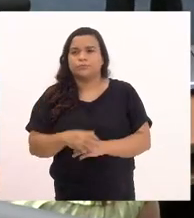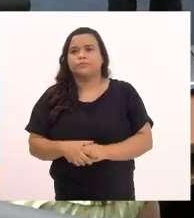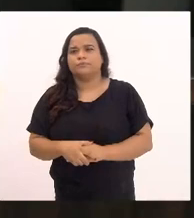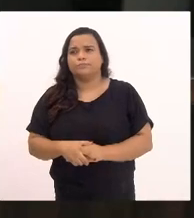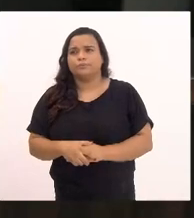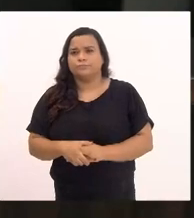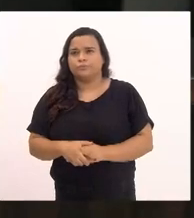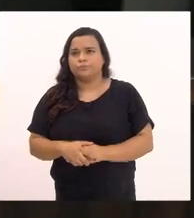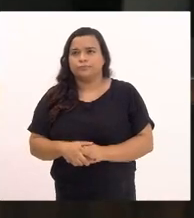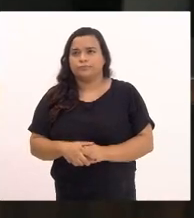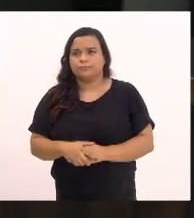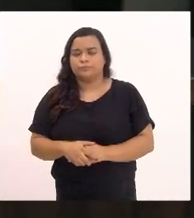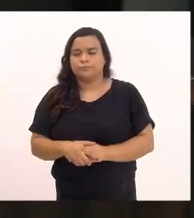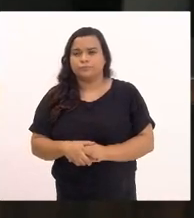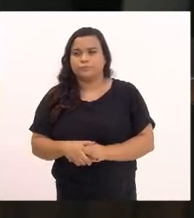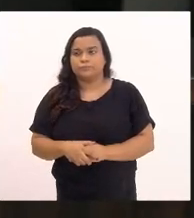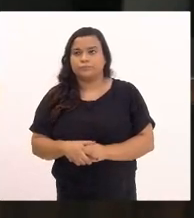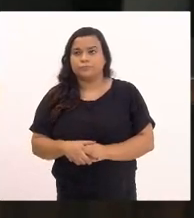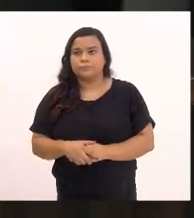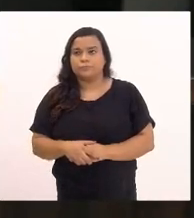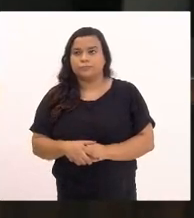Deputado Carlos Macedo.